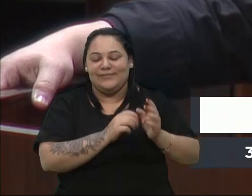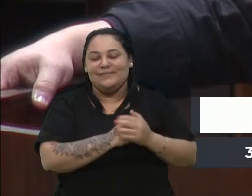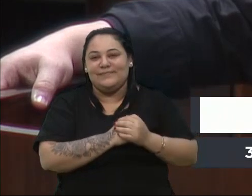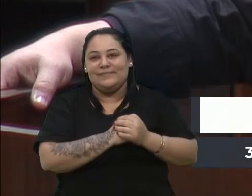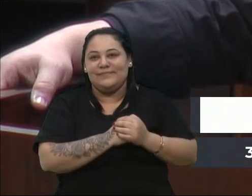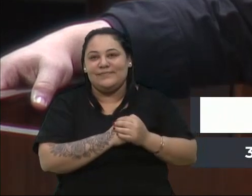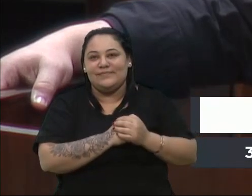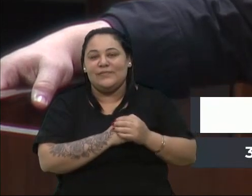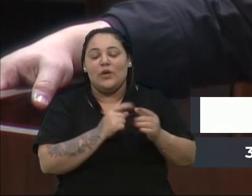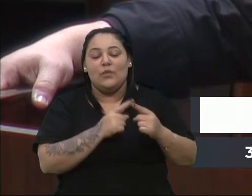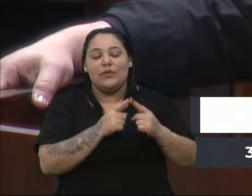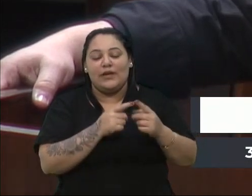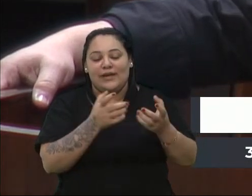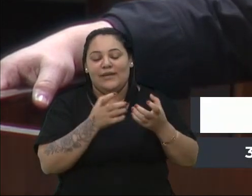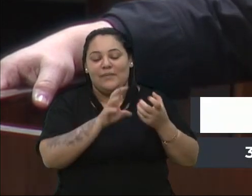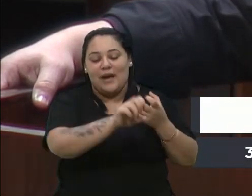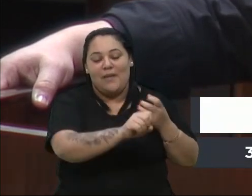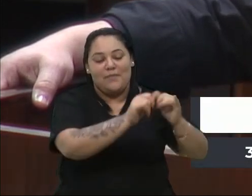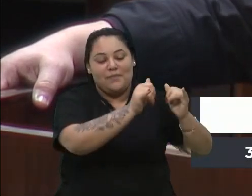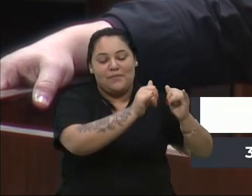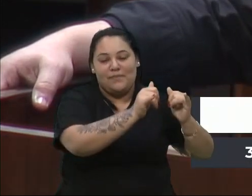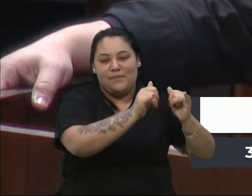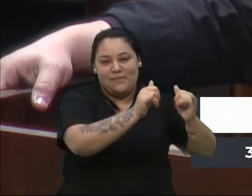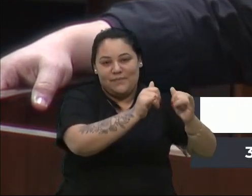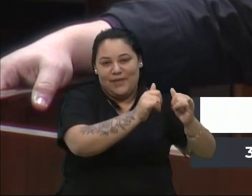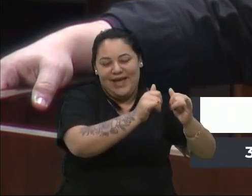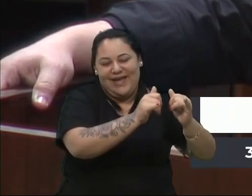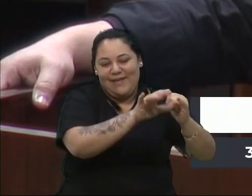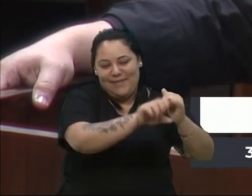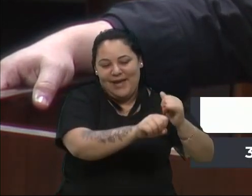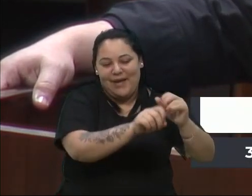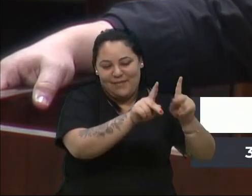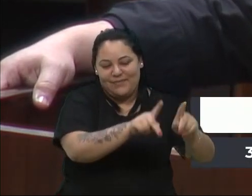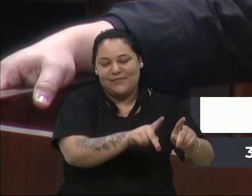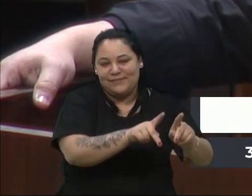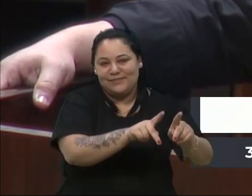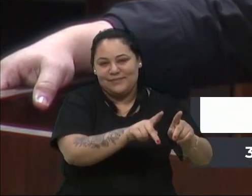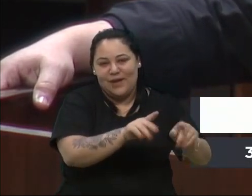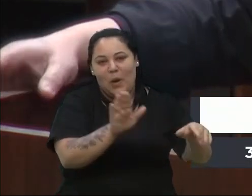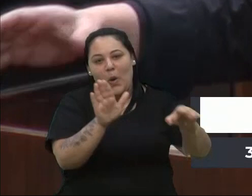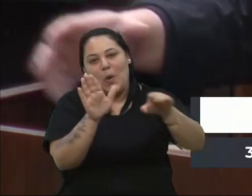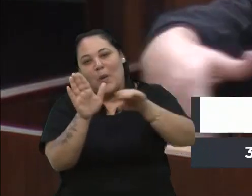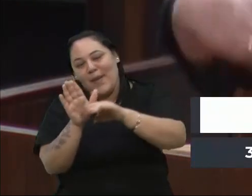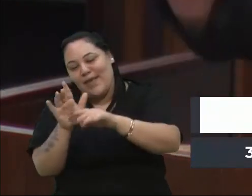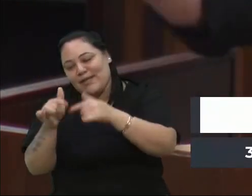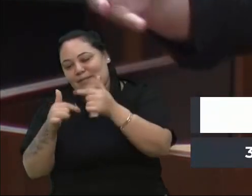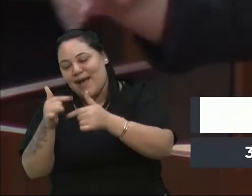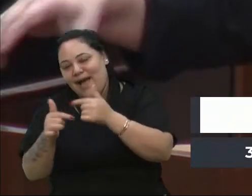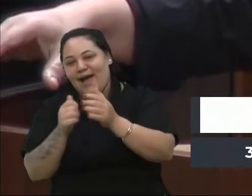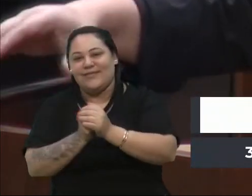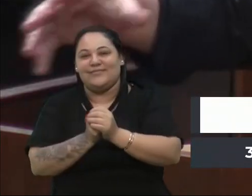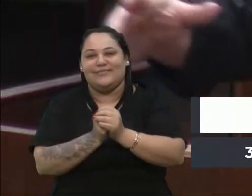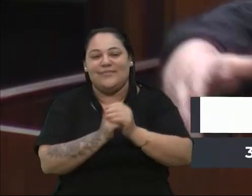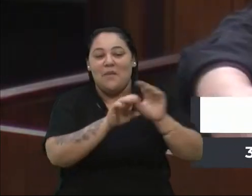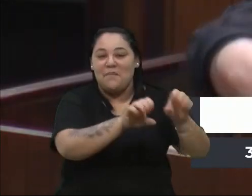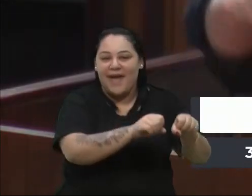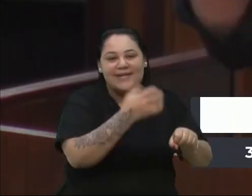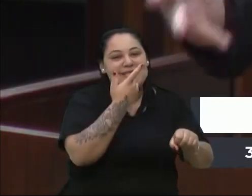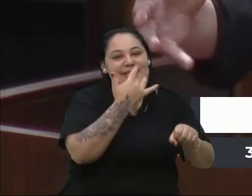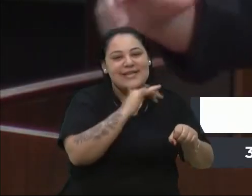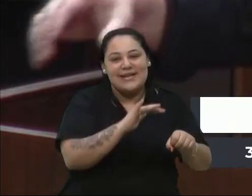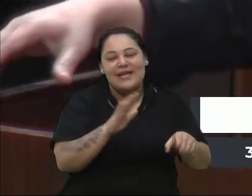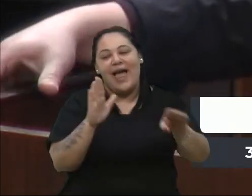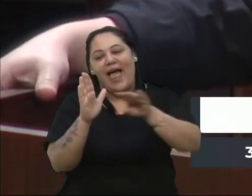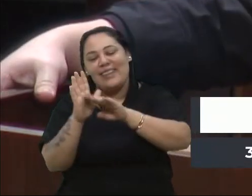o vanzeiro, porque ele busca, né, as pessoas em suas residências e leva para o trabalho. Então, olha, leva as crianças para a escola, leva